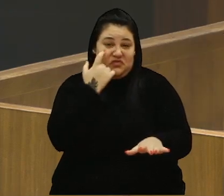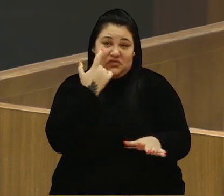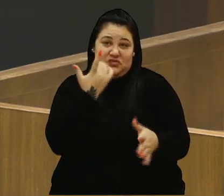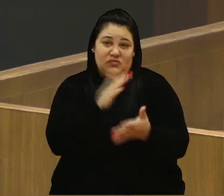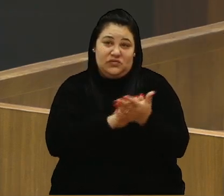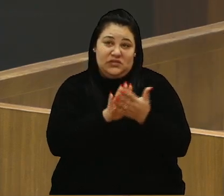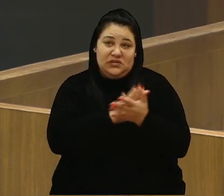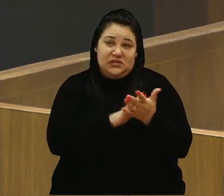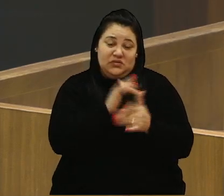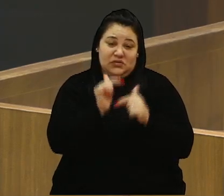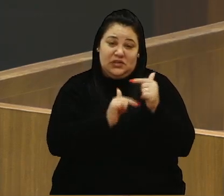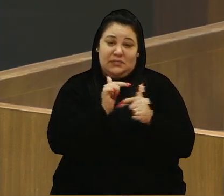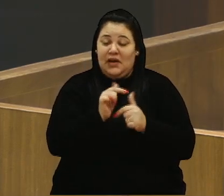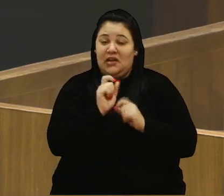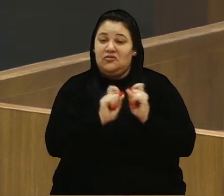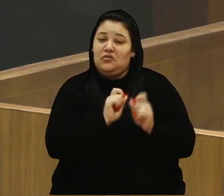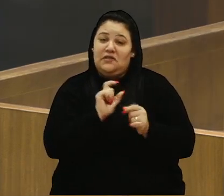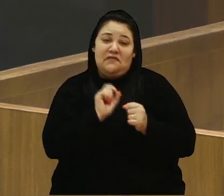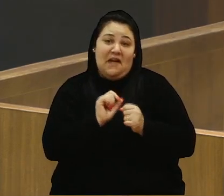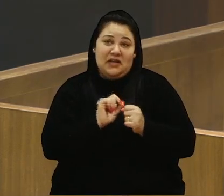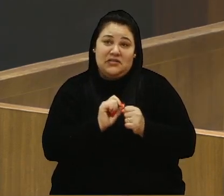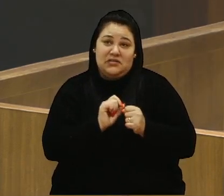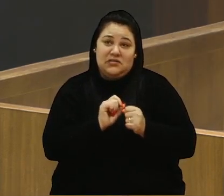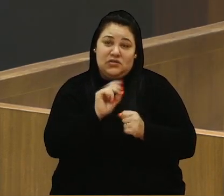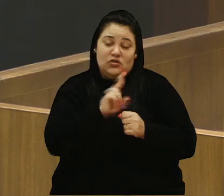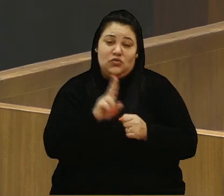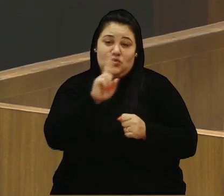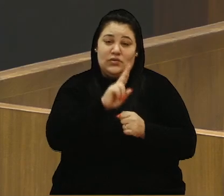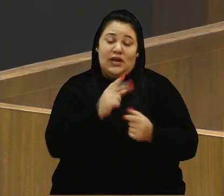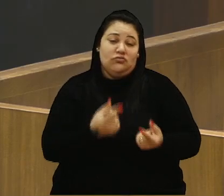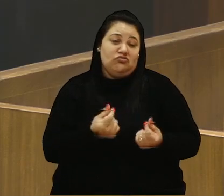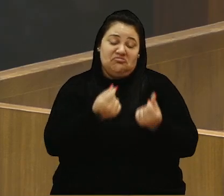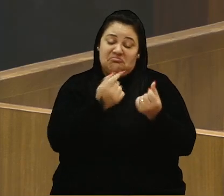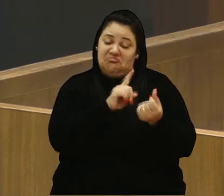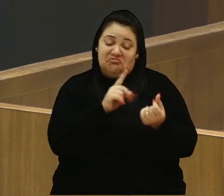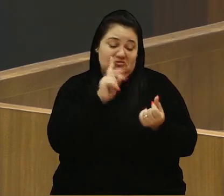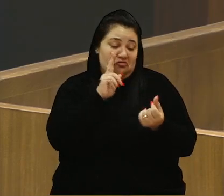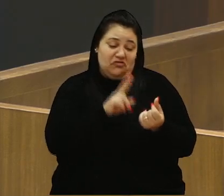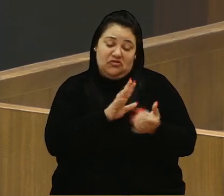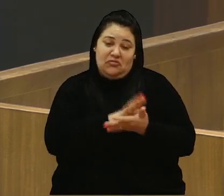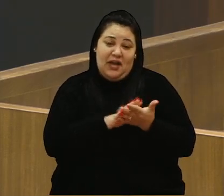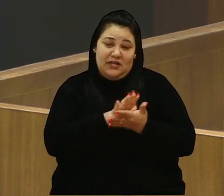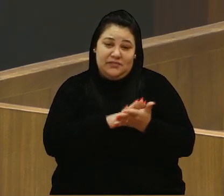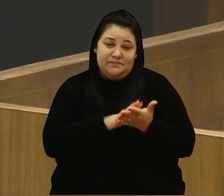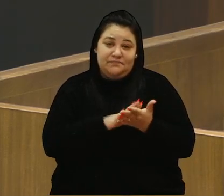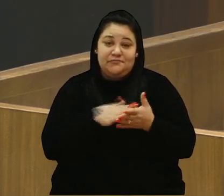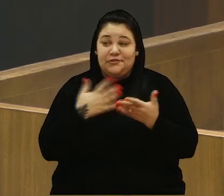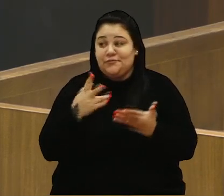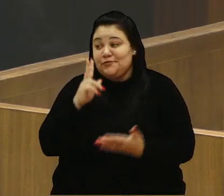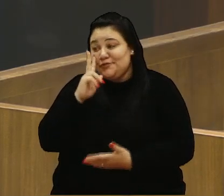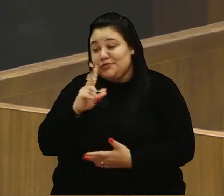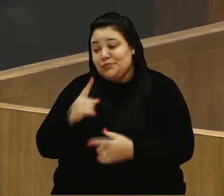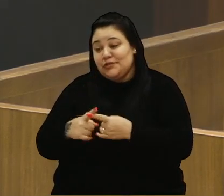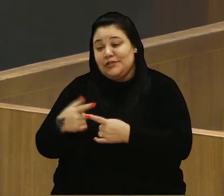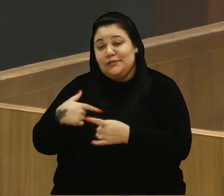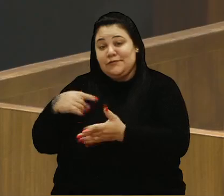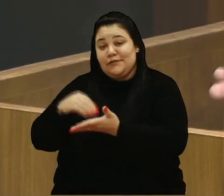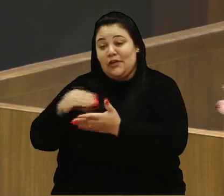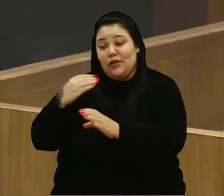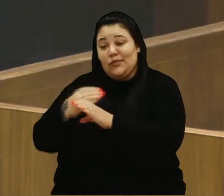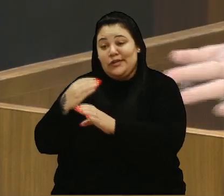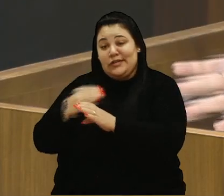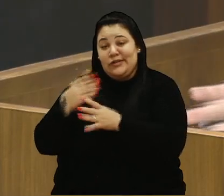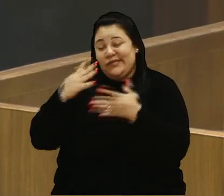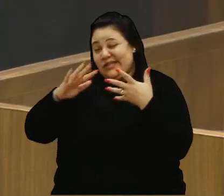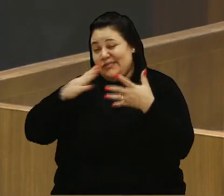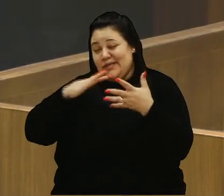serviço deles, ou que vem fazendo, onde vem sendo empregado esse dinheiro, né? Então, se eu não vejo é por falta de comunicação, transparência,